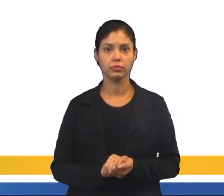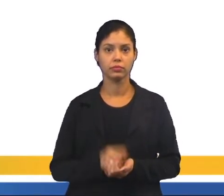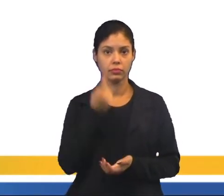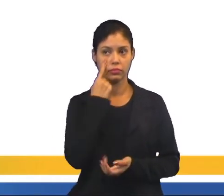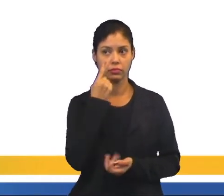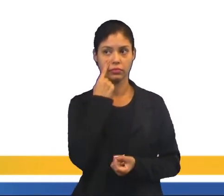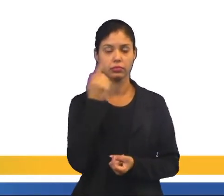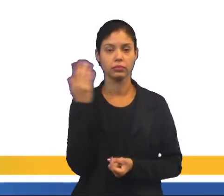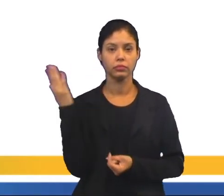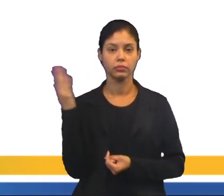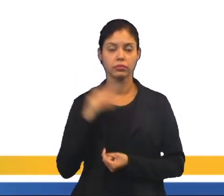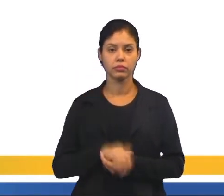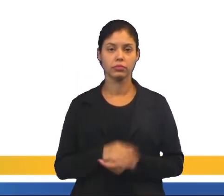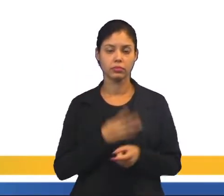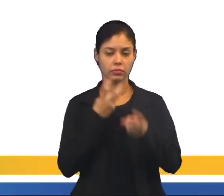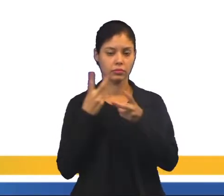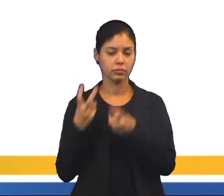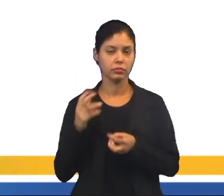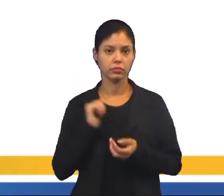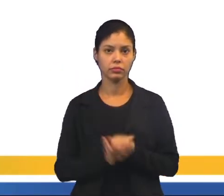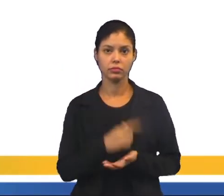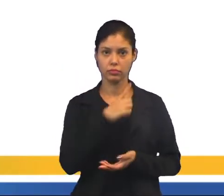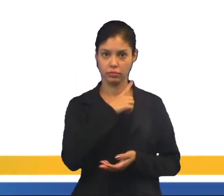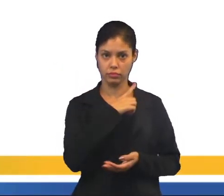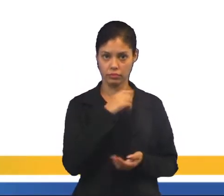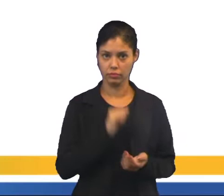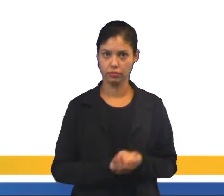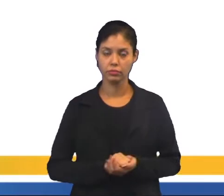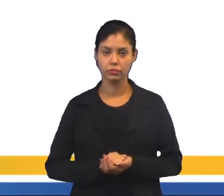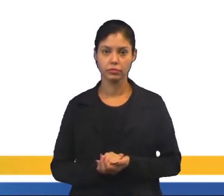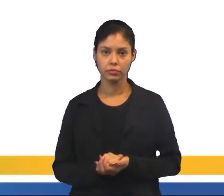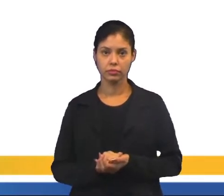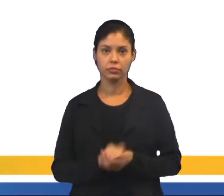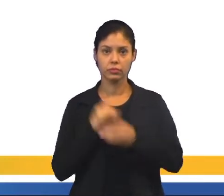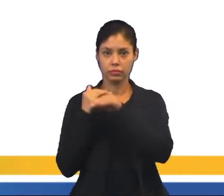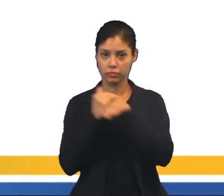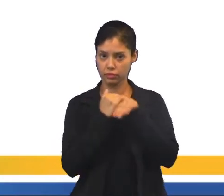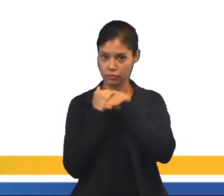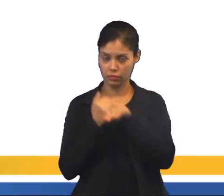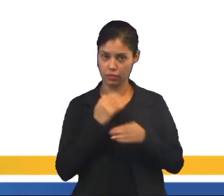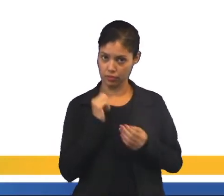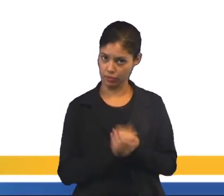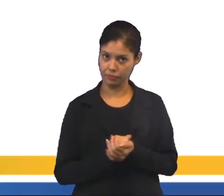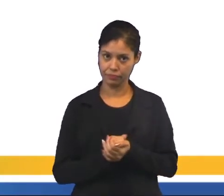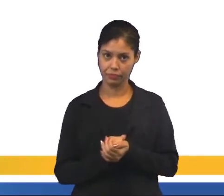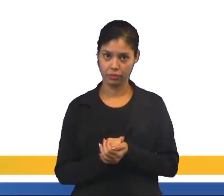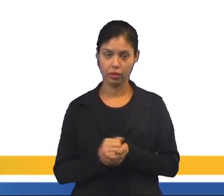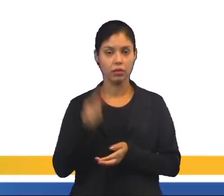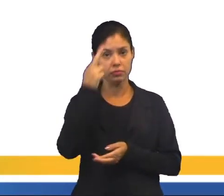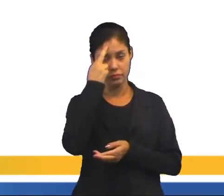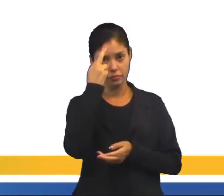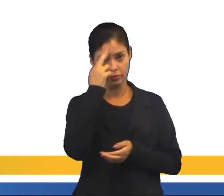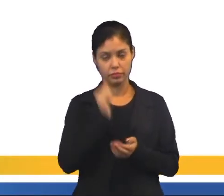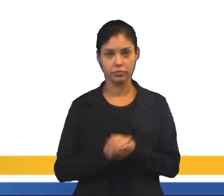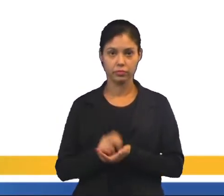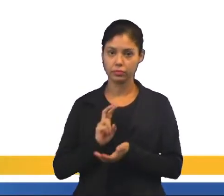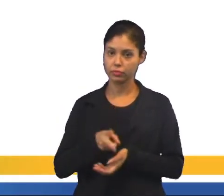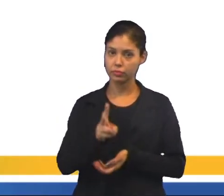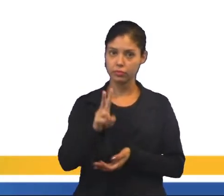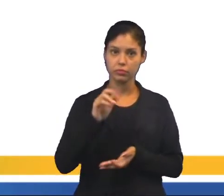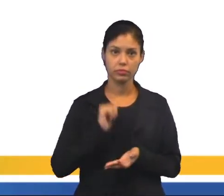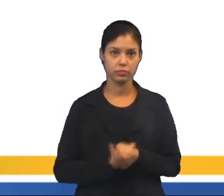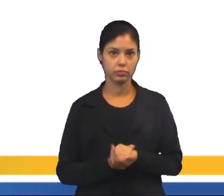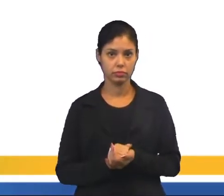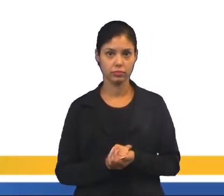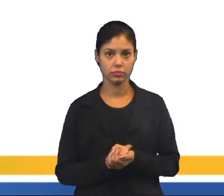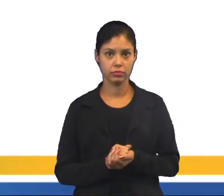Veja aqui, observe que existe uma igualdade entre as razões dos segmentos que